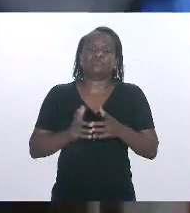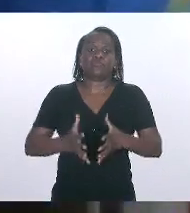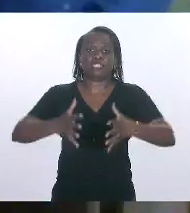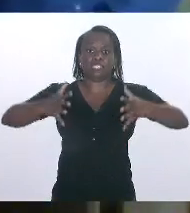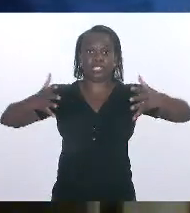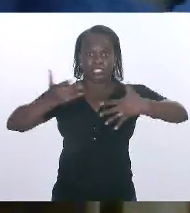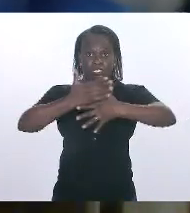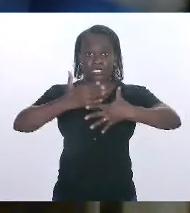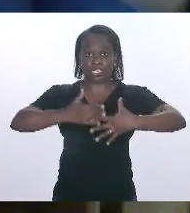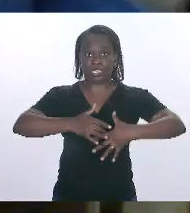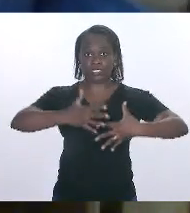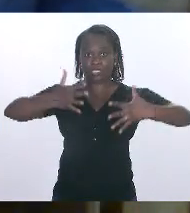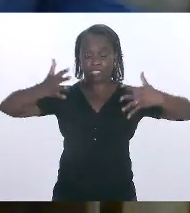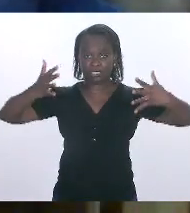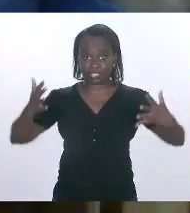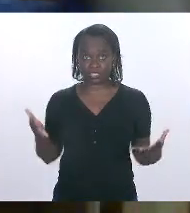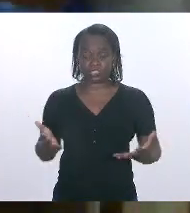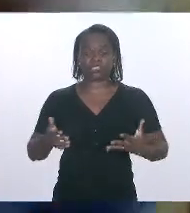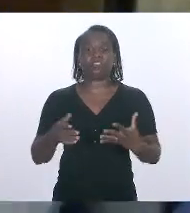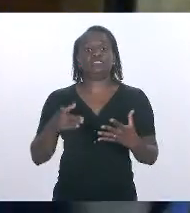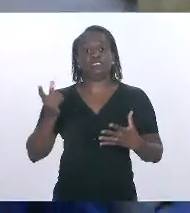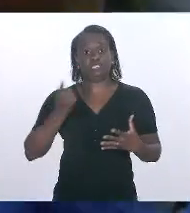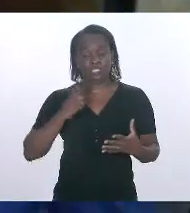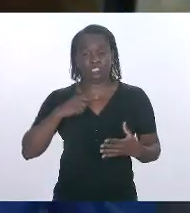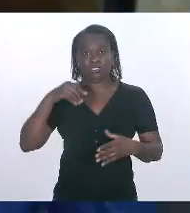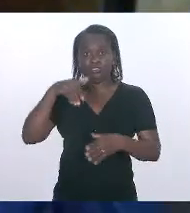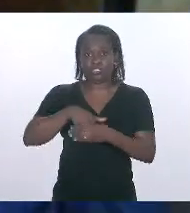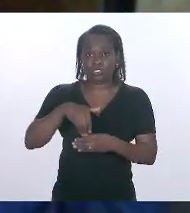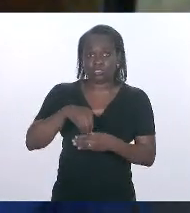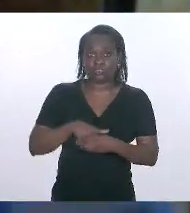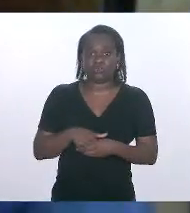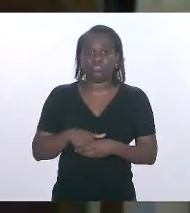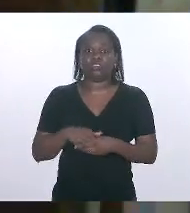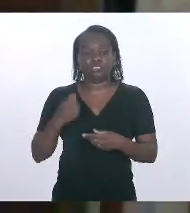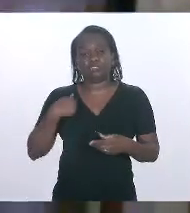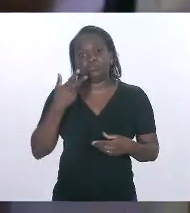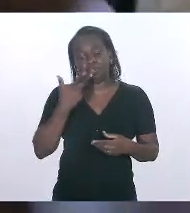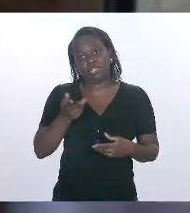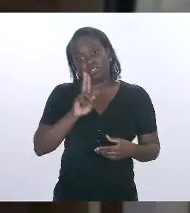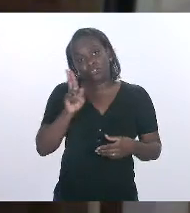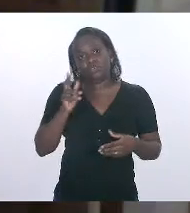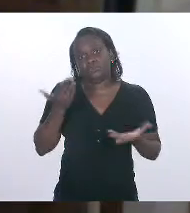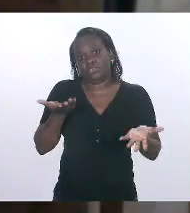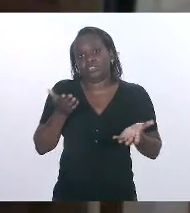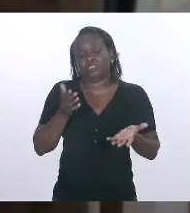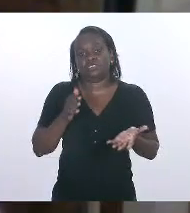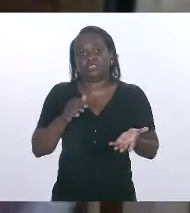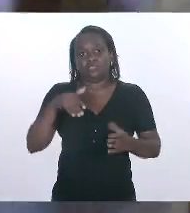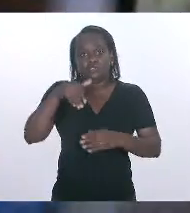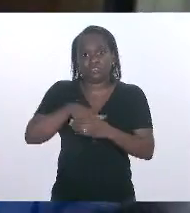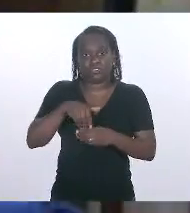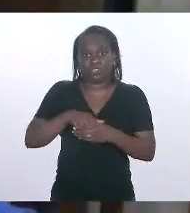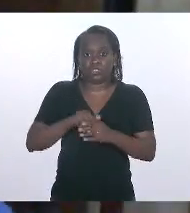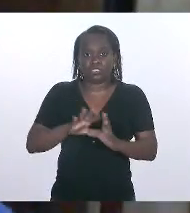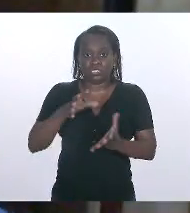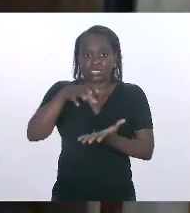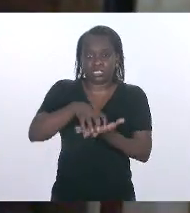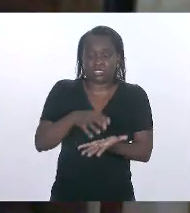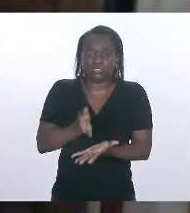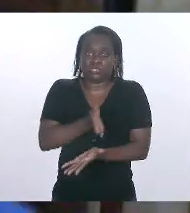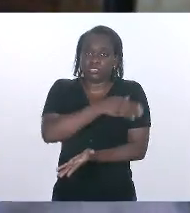grandes cidades é que tem os votos que eu chamo mais de votos de